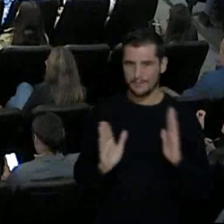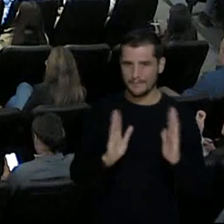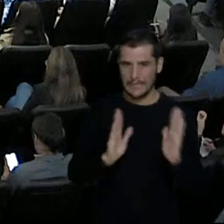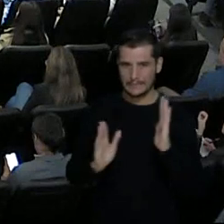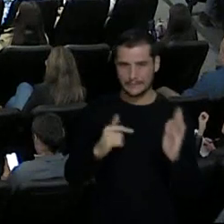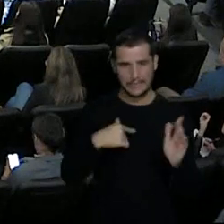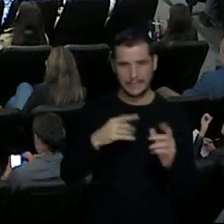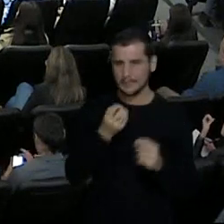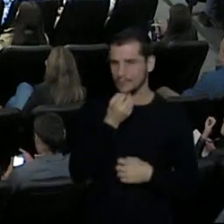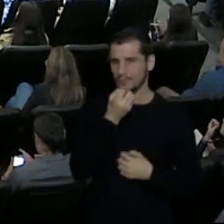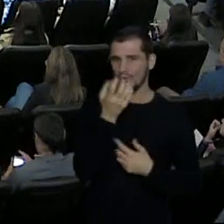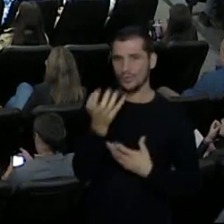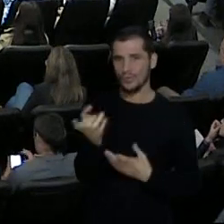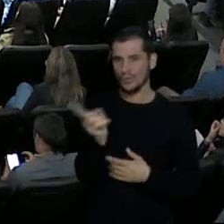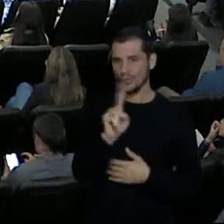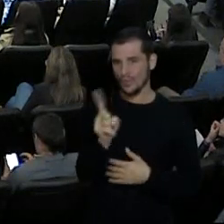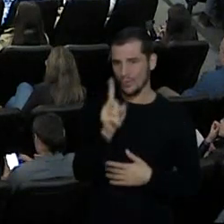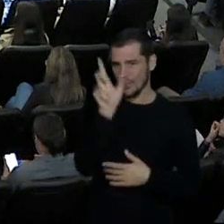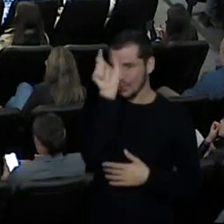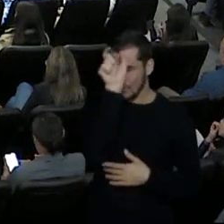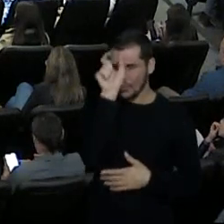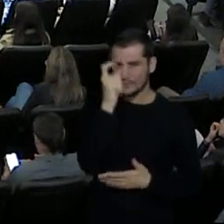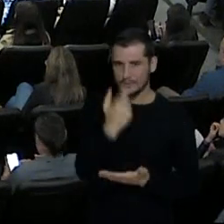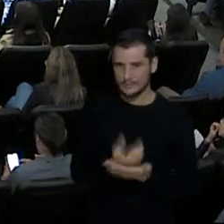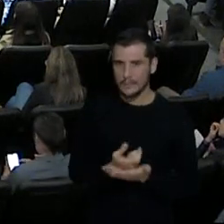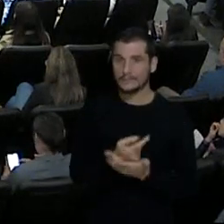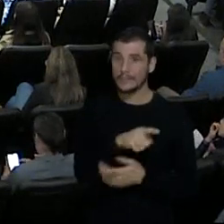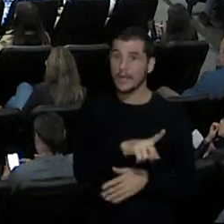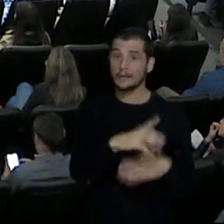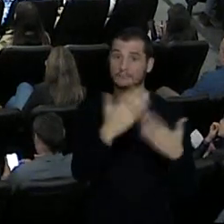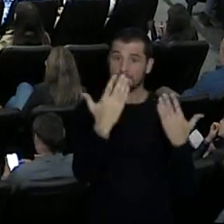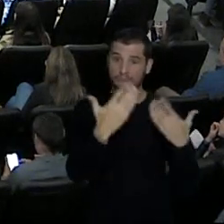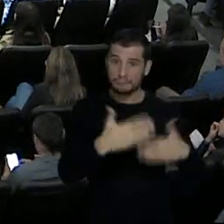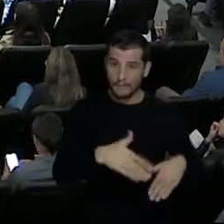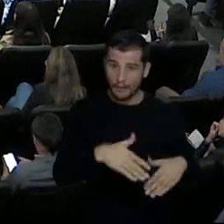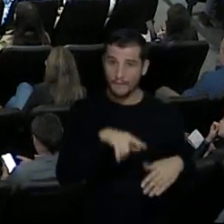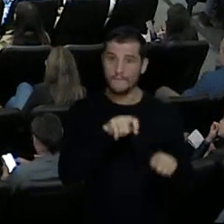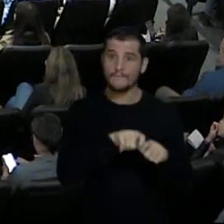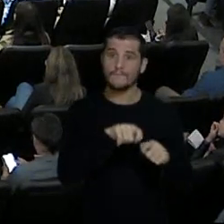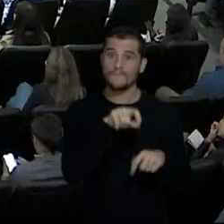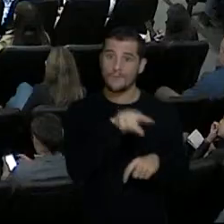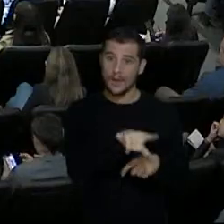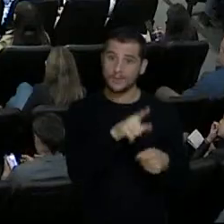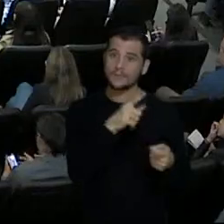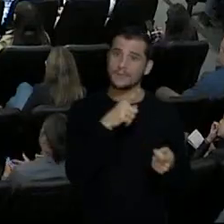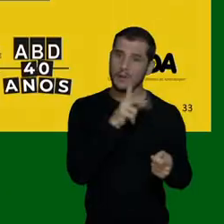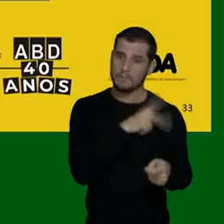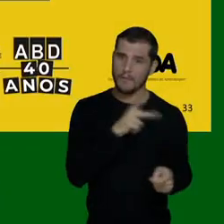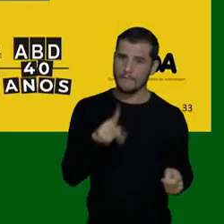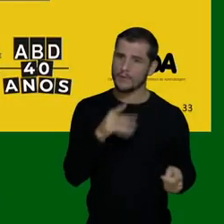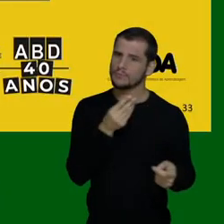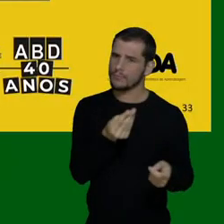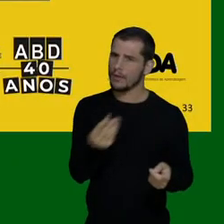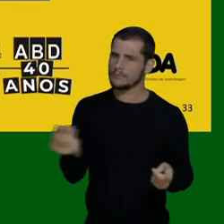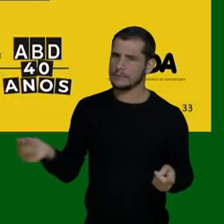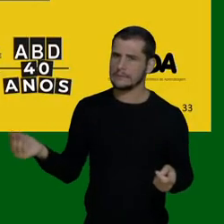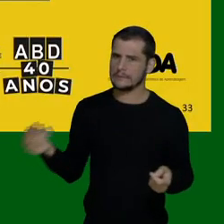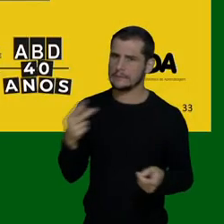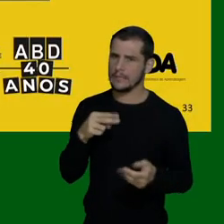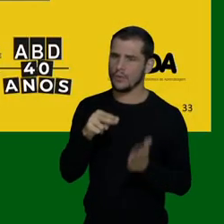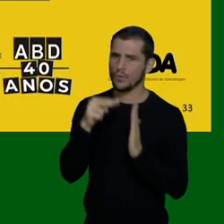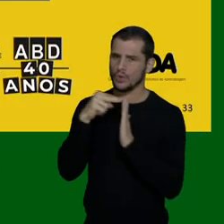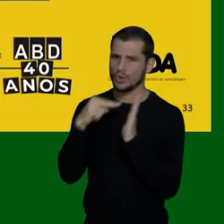dislexia E aí ele fez uma prova e o professor distribuiu a nota de todos os profess de todos os